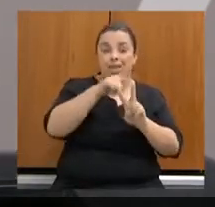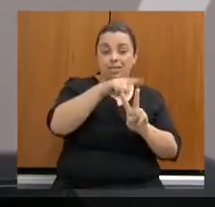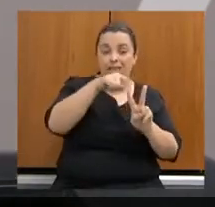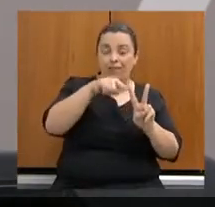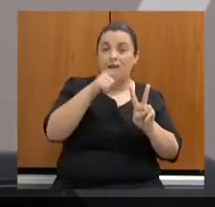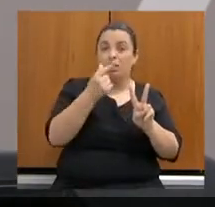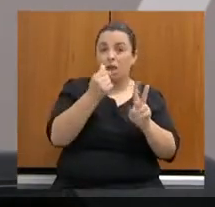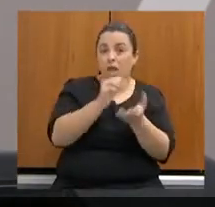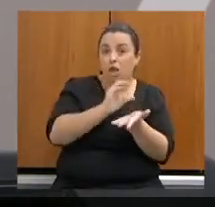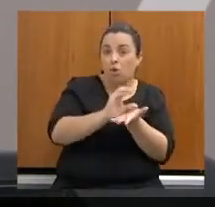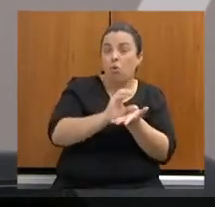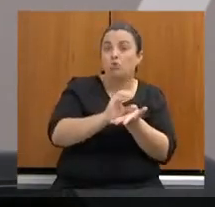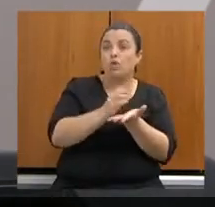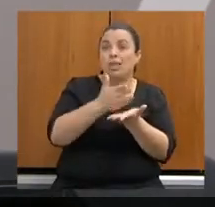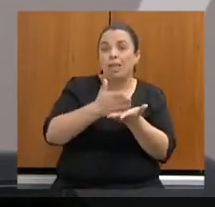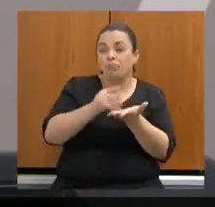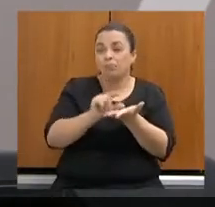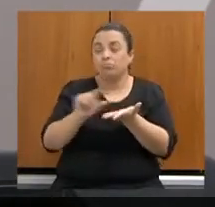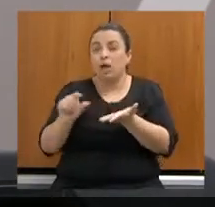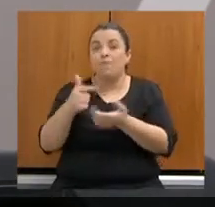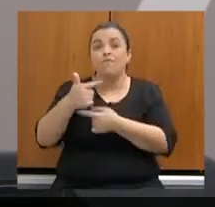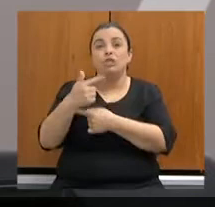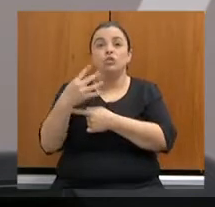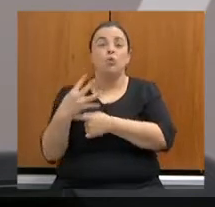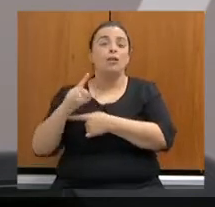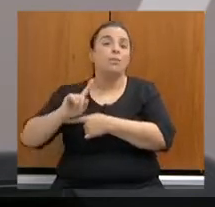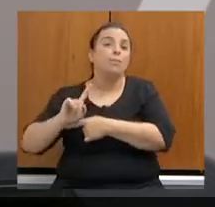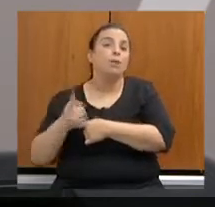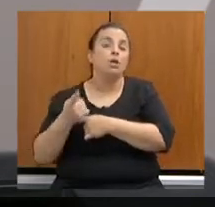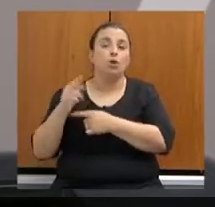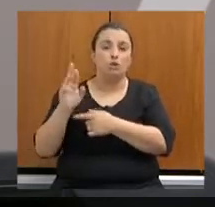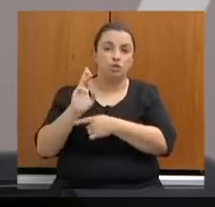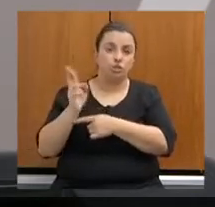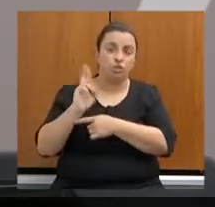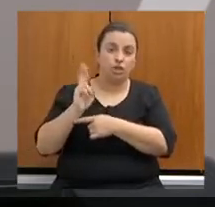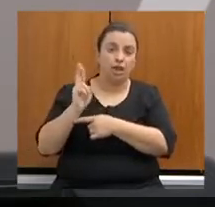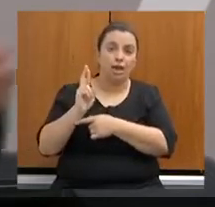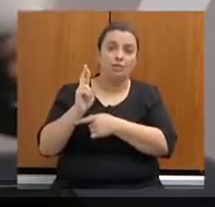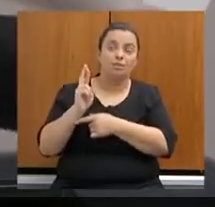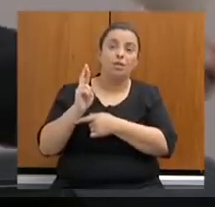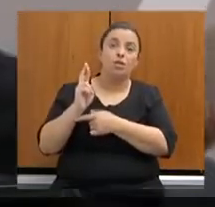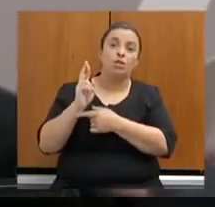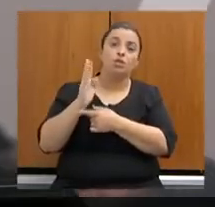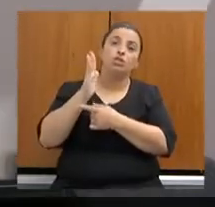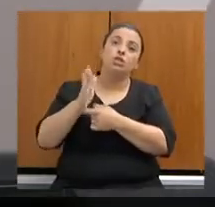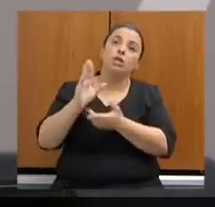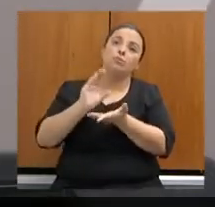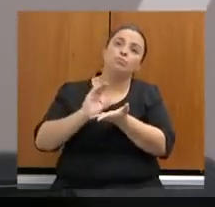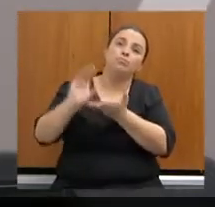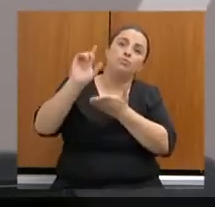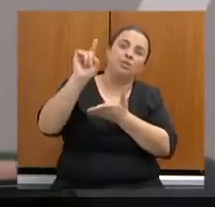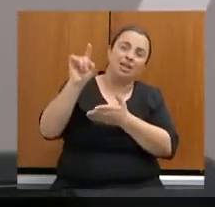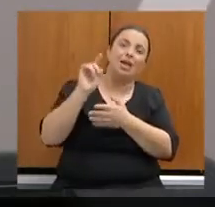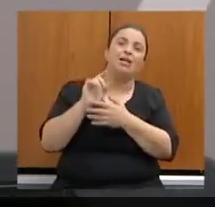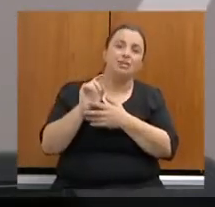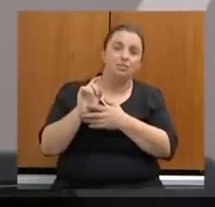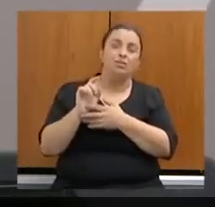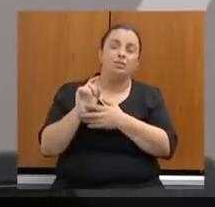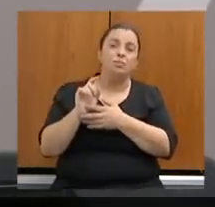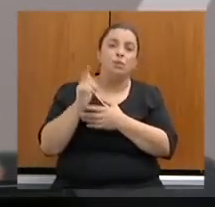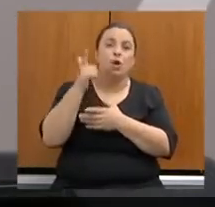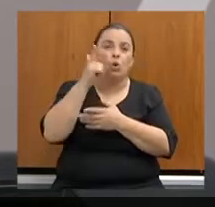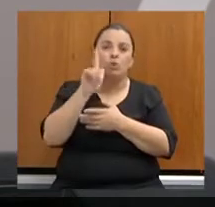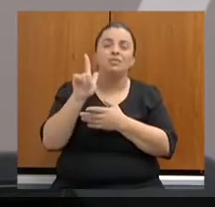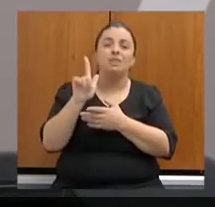ir em torno de 24 milhões de reais que seria o dinheiro necessário para fazer o tão